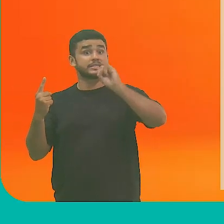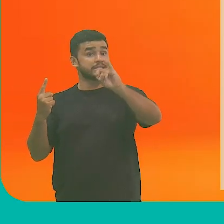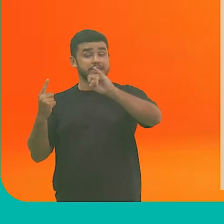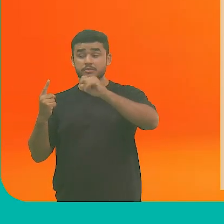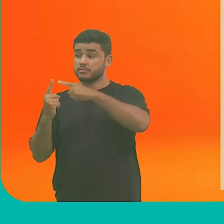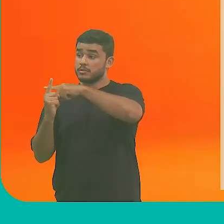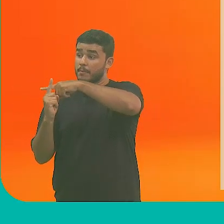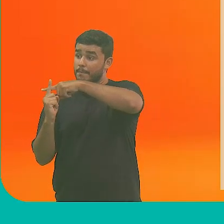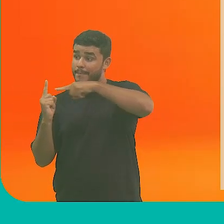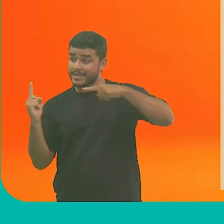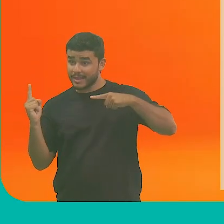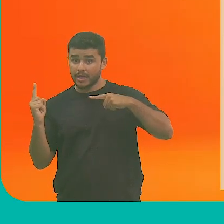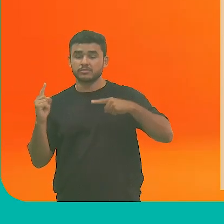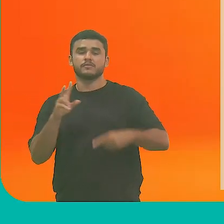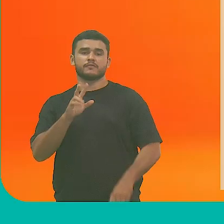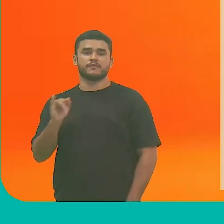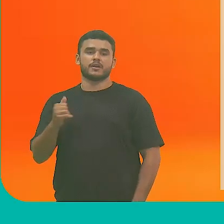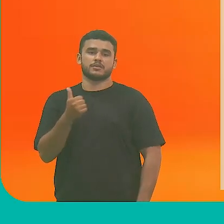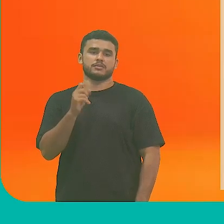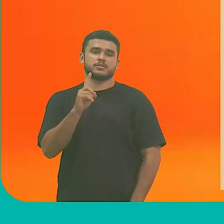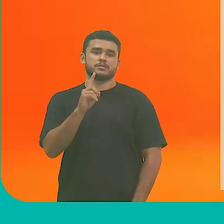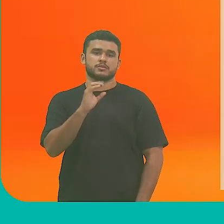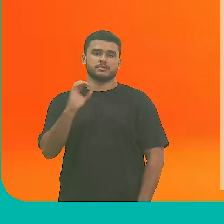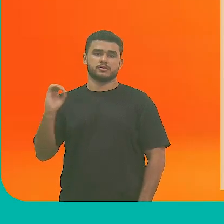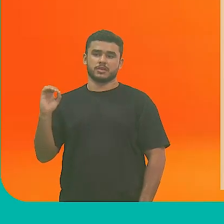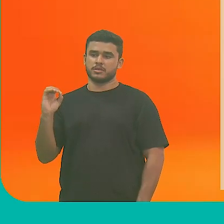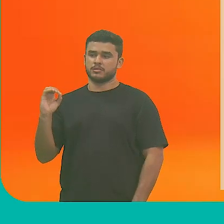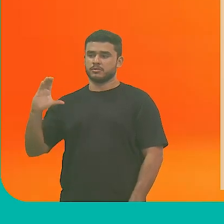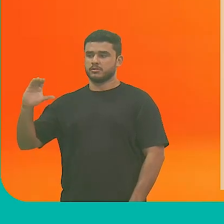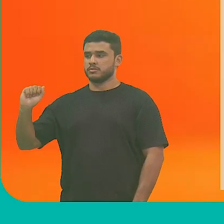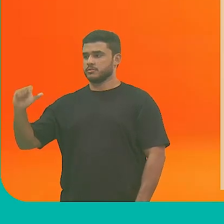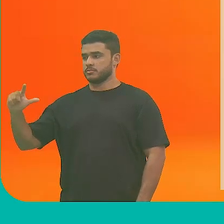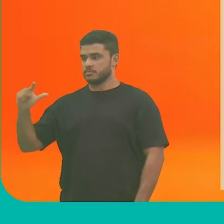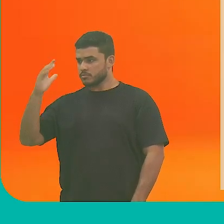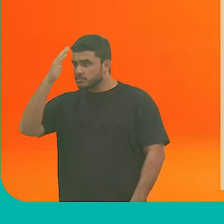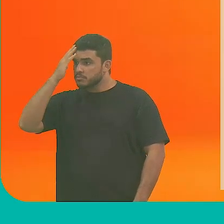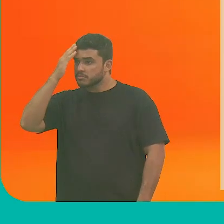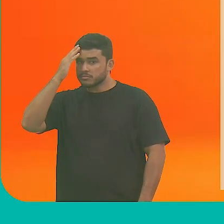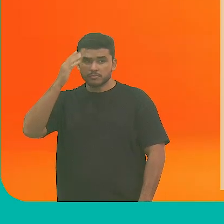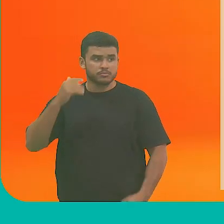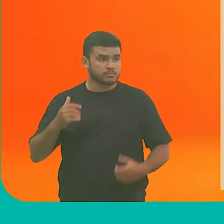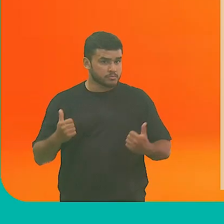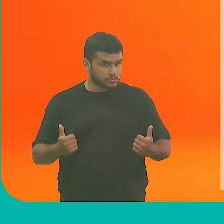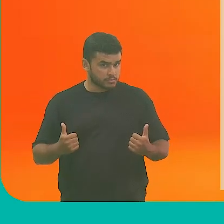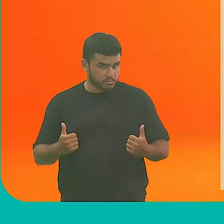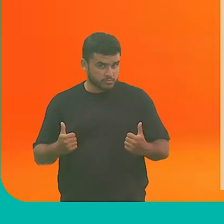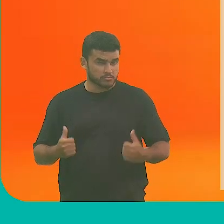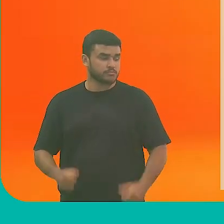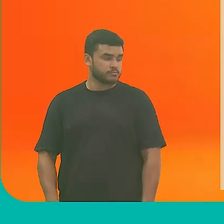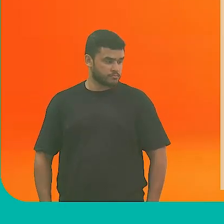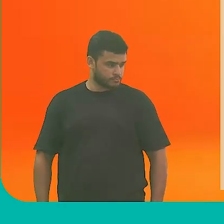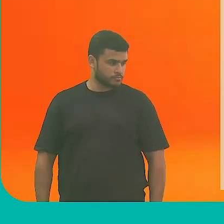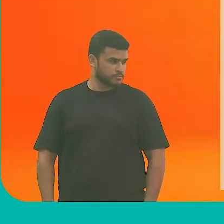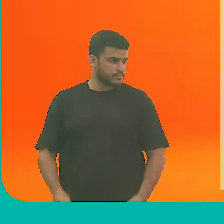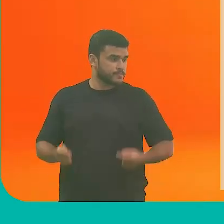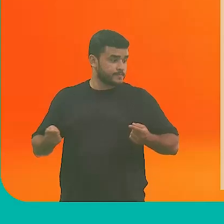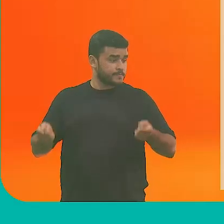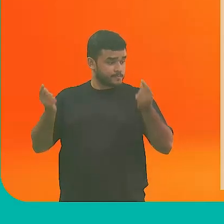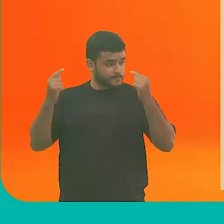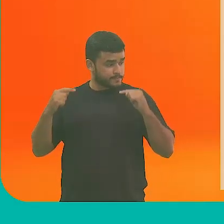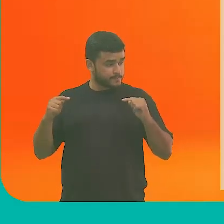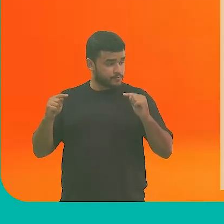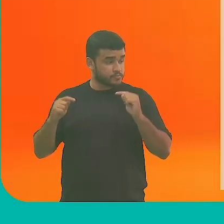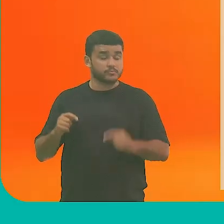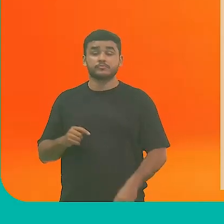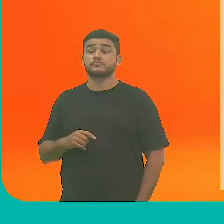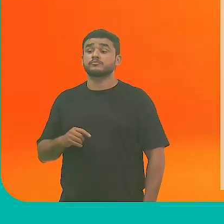começa? Então, nas primeiras horas, meia hora ela gasta quantas calorias? 100. Quantas